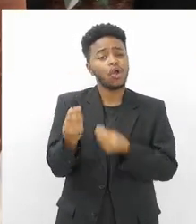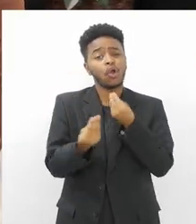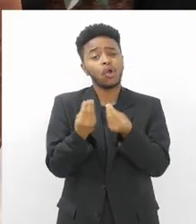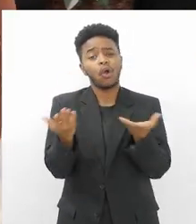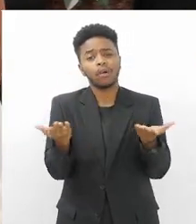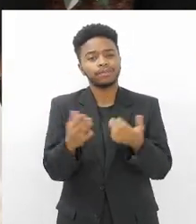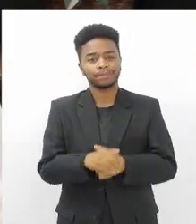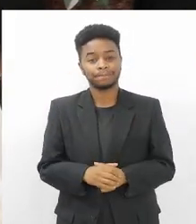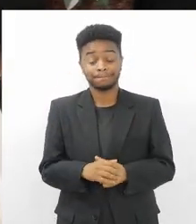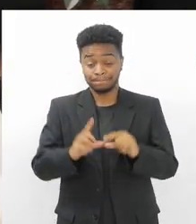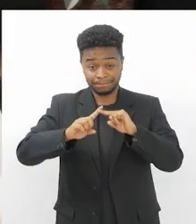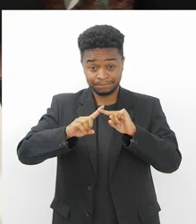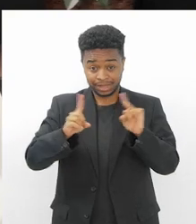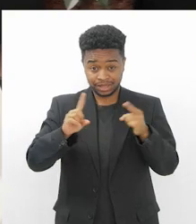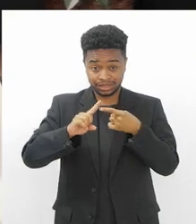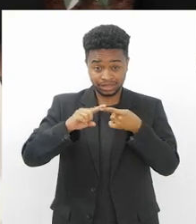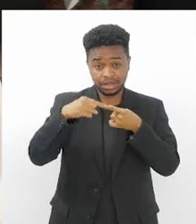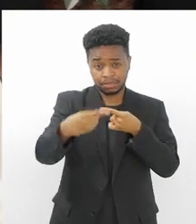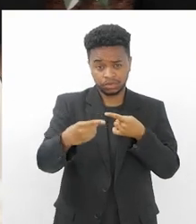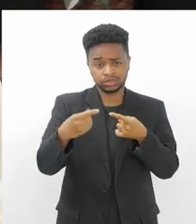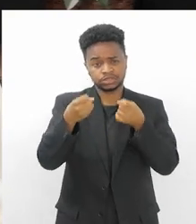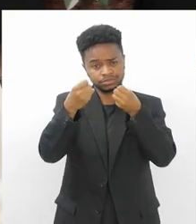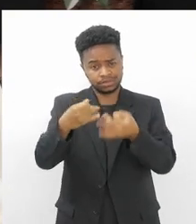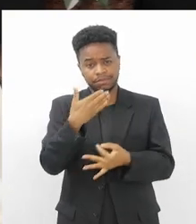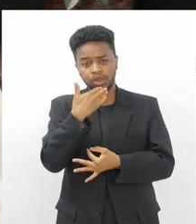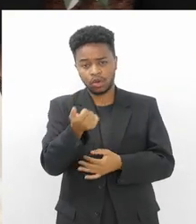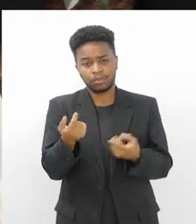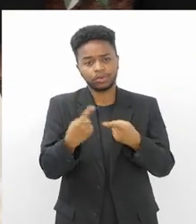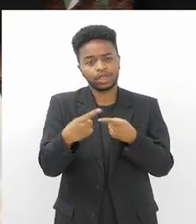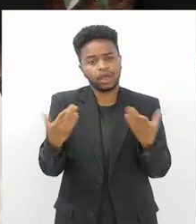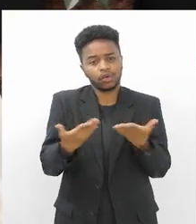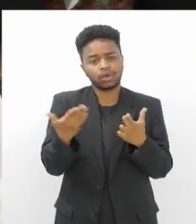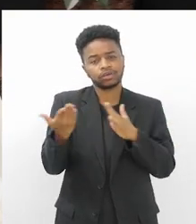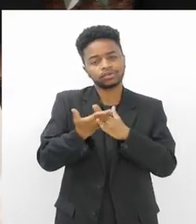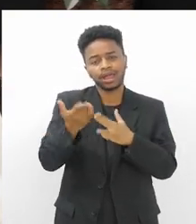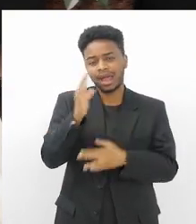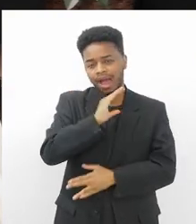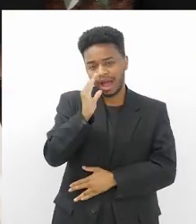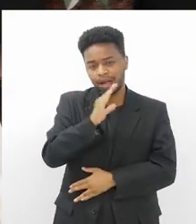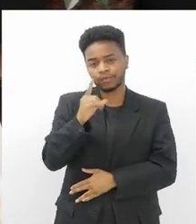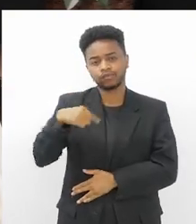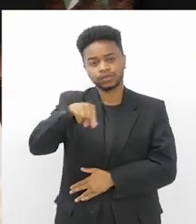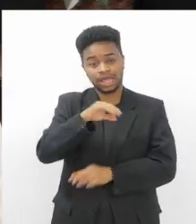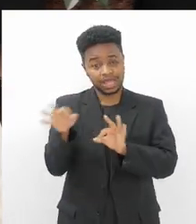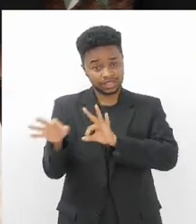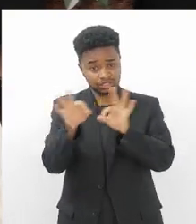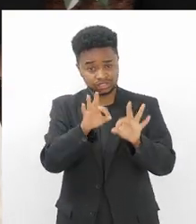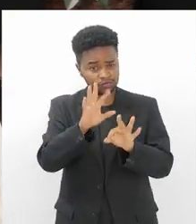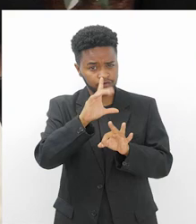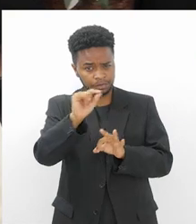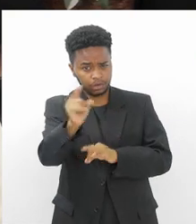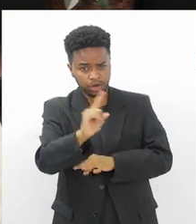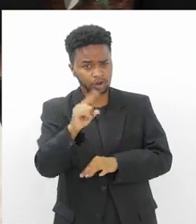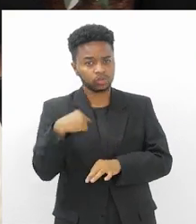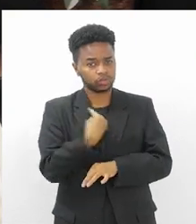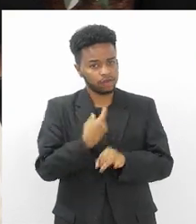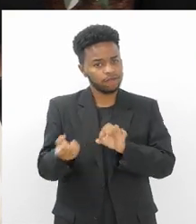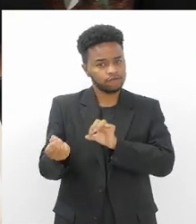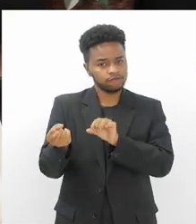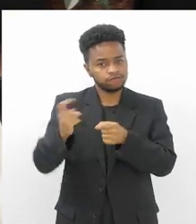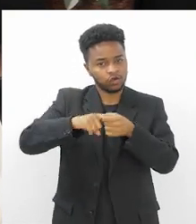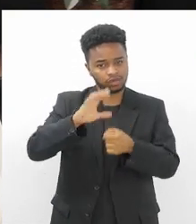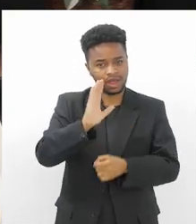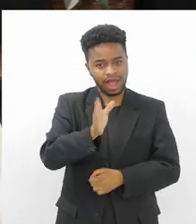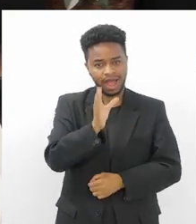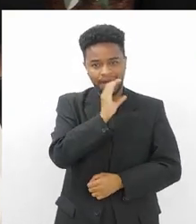feliz sozinho? Isso. Como é que a gente fica? Mas vamos falar mais sobre isso, que a gente vai precisar fazer um intervalo bem rapidinho. Você que está acompanhando a gente, não